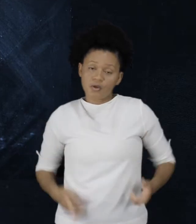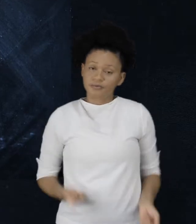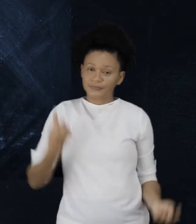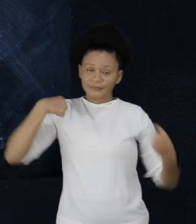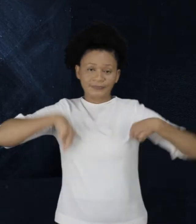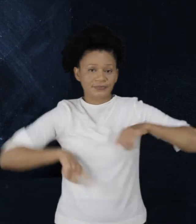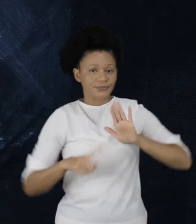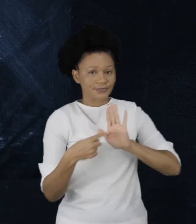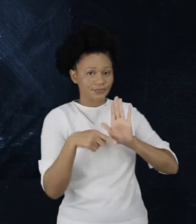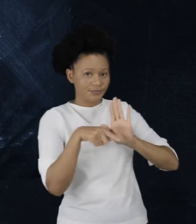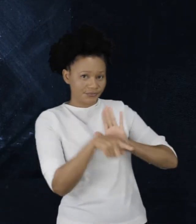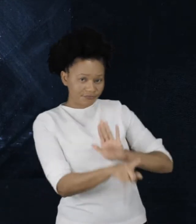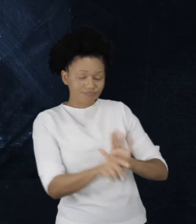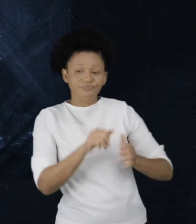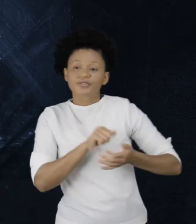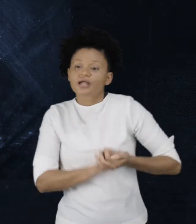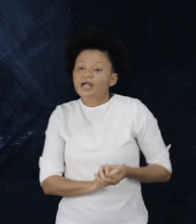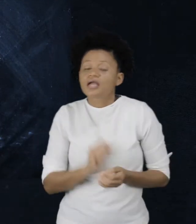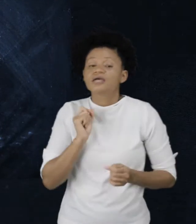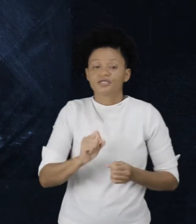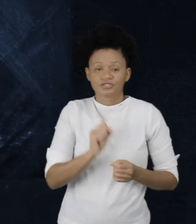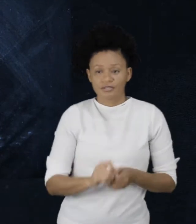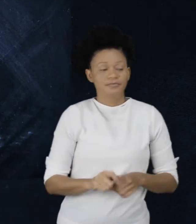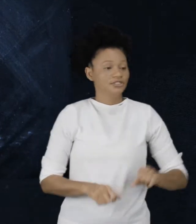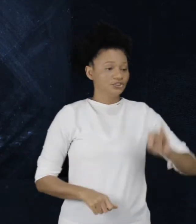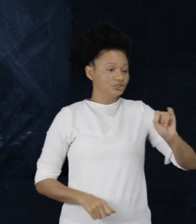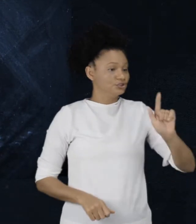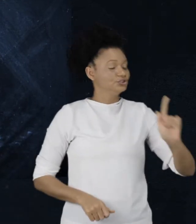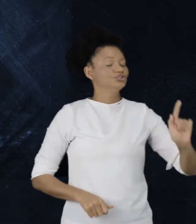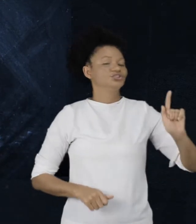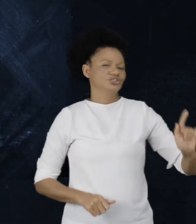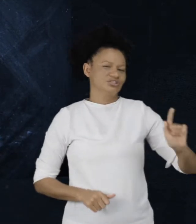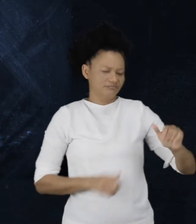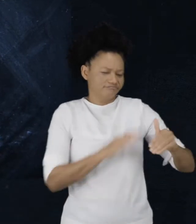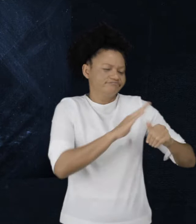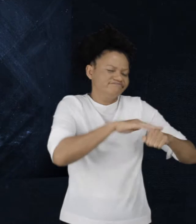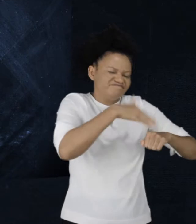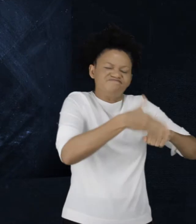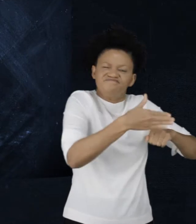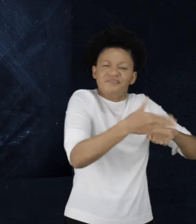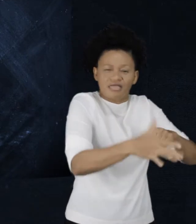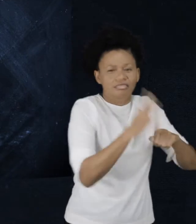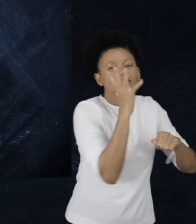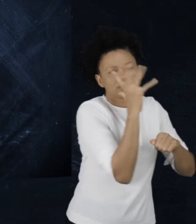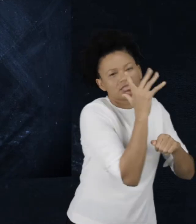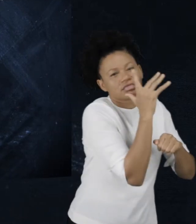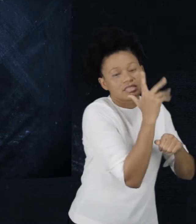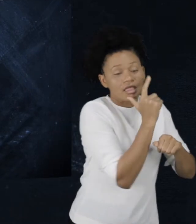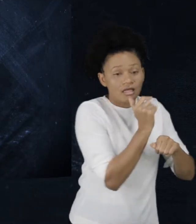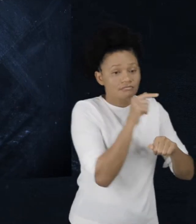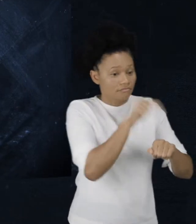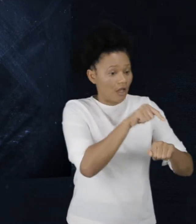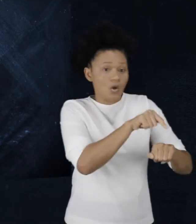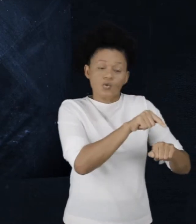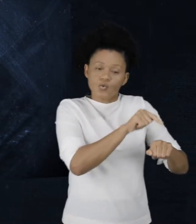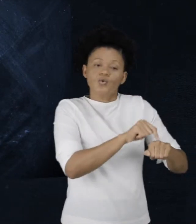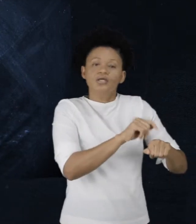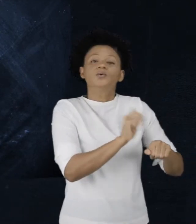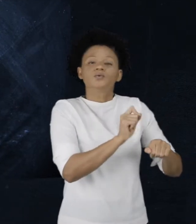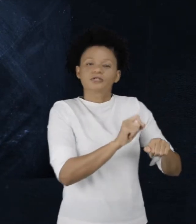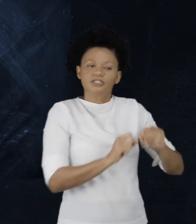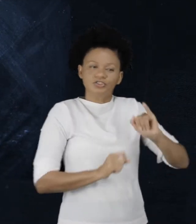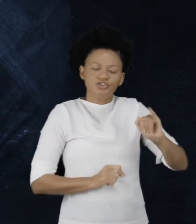imunológico, enquanto os anticorpos IgG levam um pouco mais de tempo para serem produzidos. Eles são responsáveis